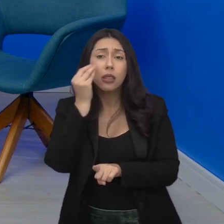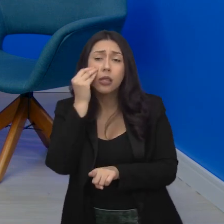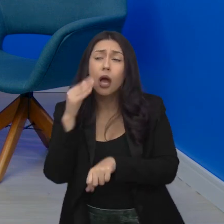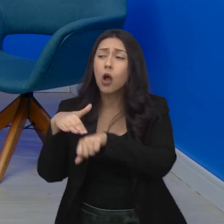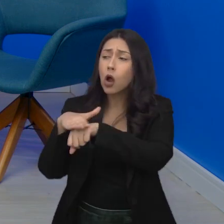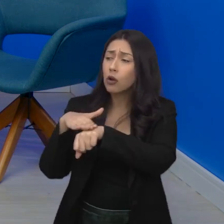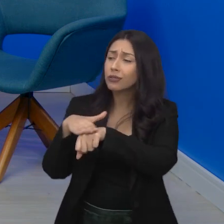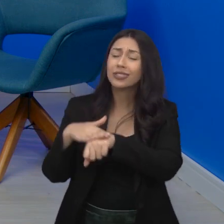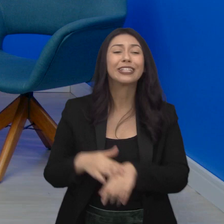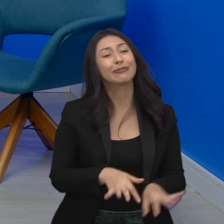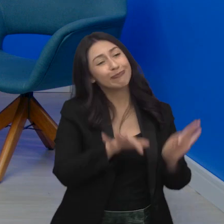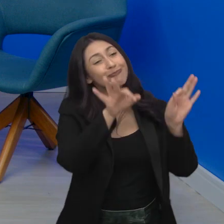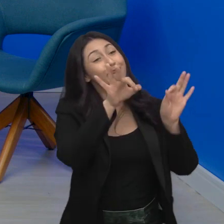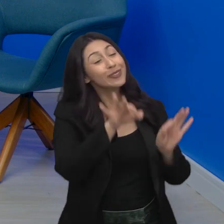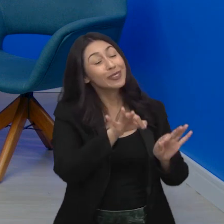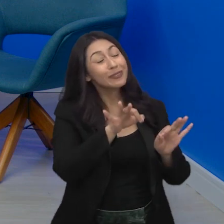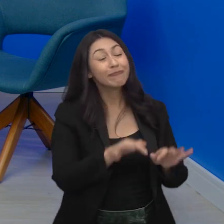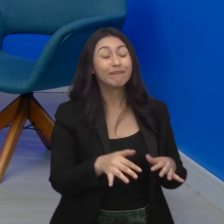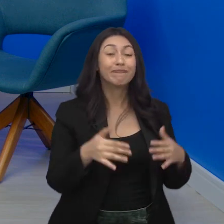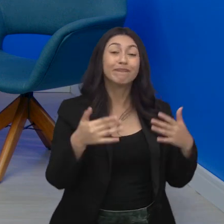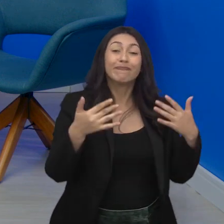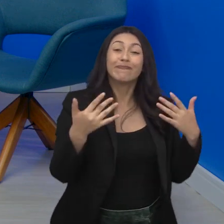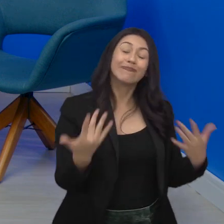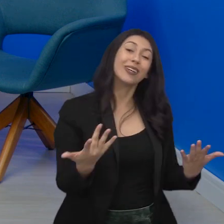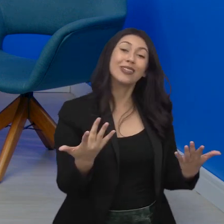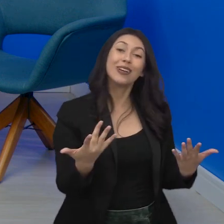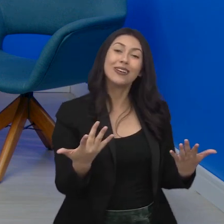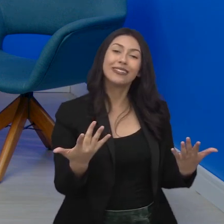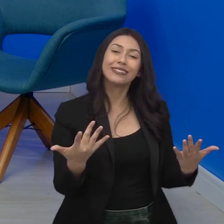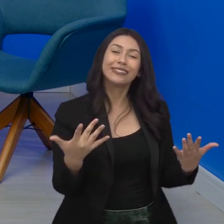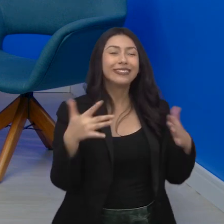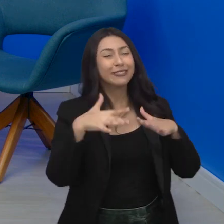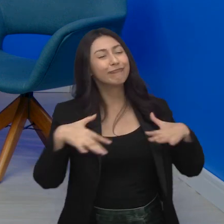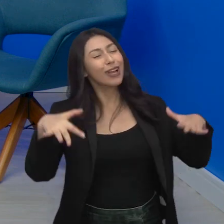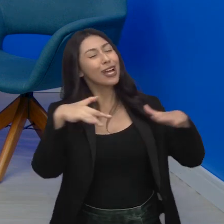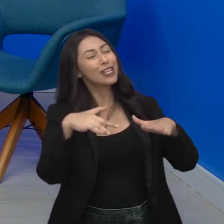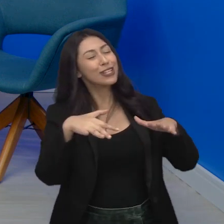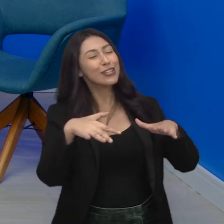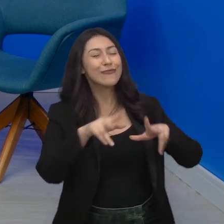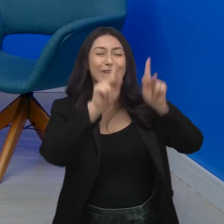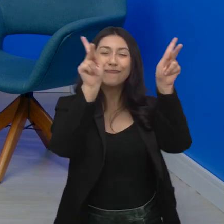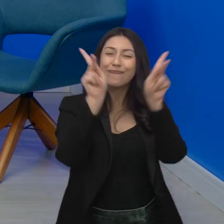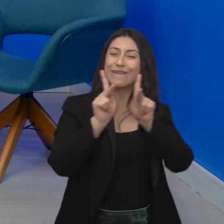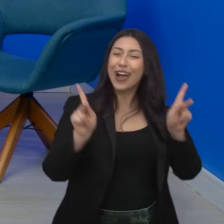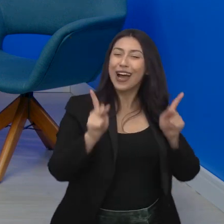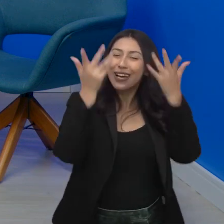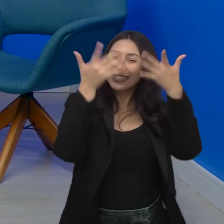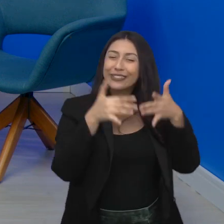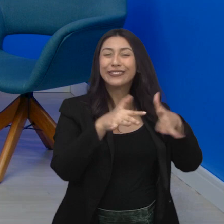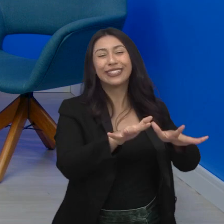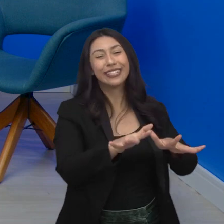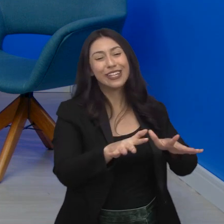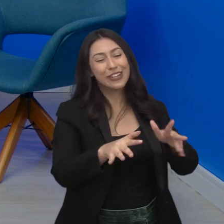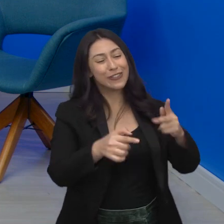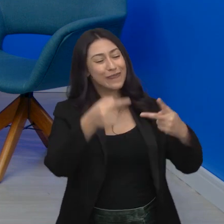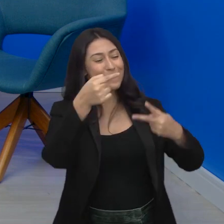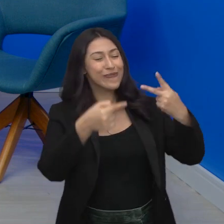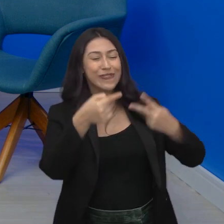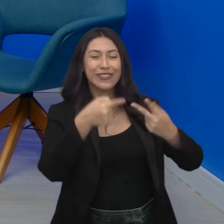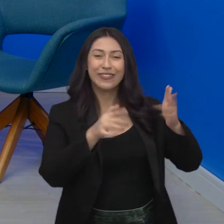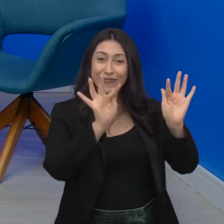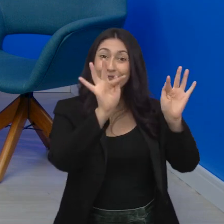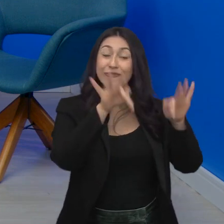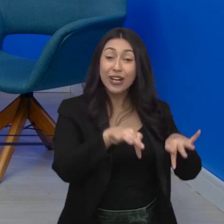tentar conversar ali na boa, né? Exatamente. Bom, e com esse clima bom, na boa, todo mundo em harmonia, a gente termina